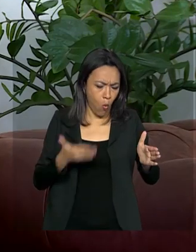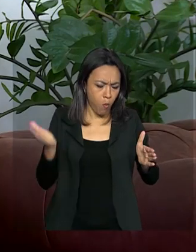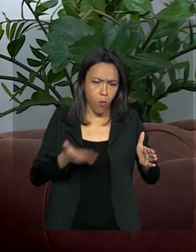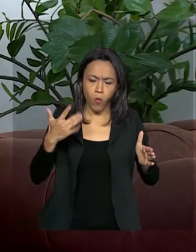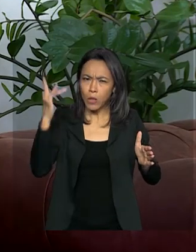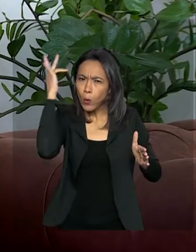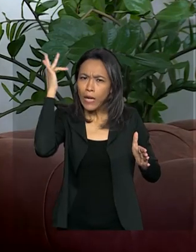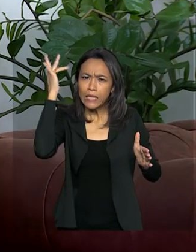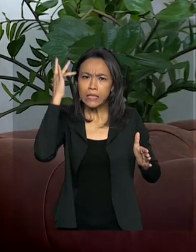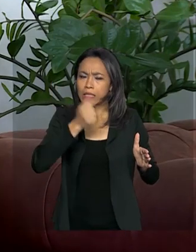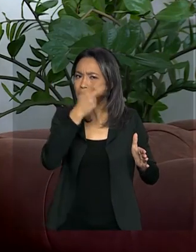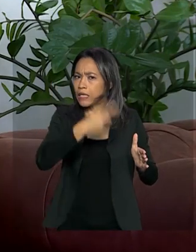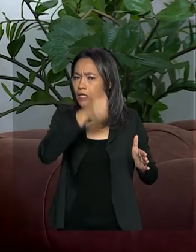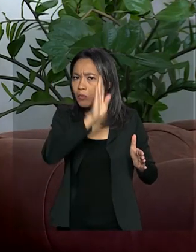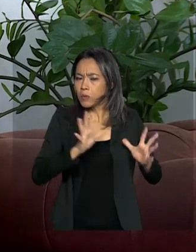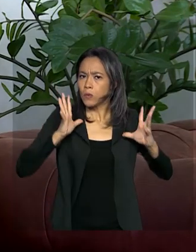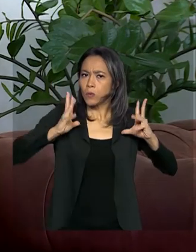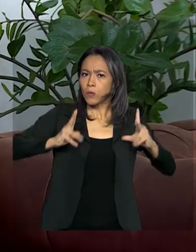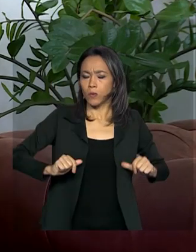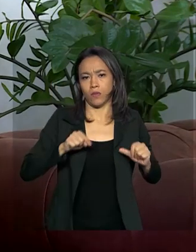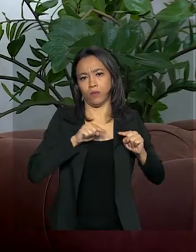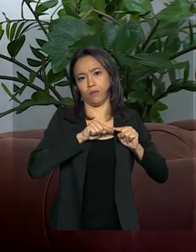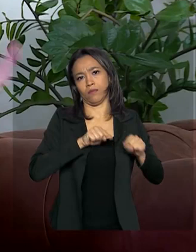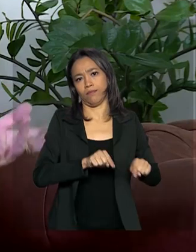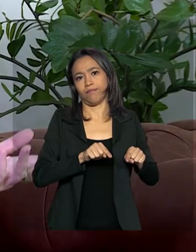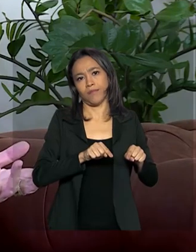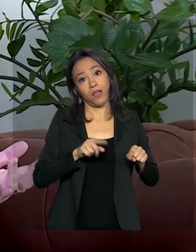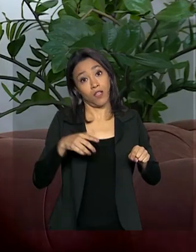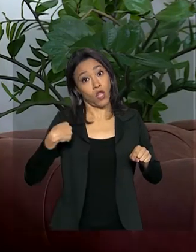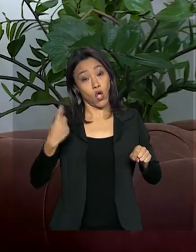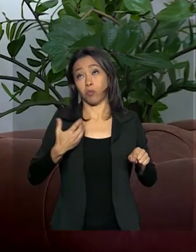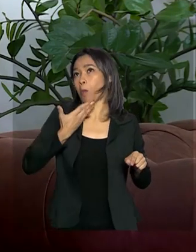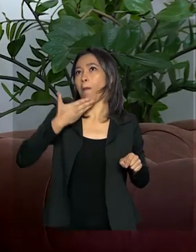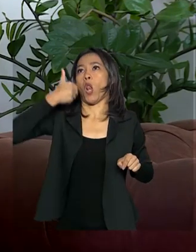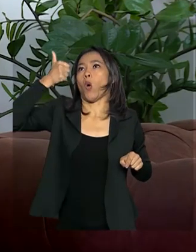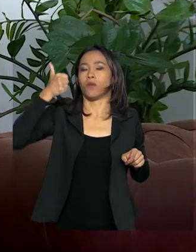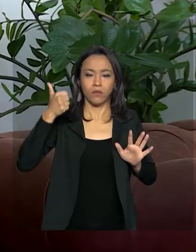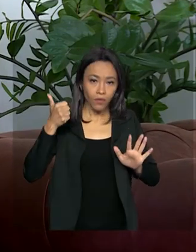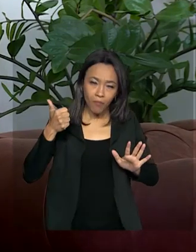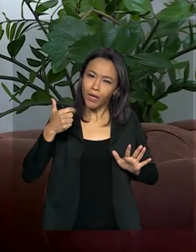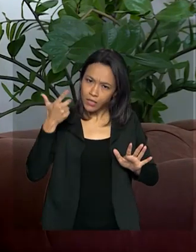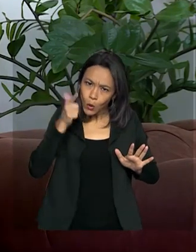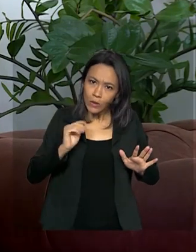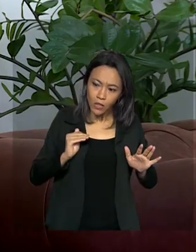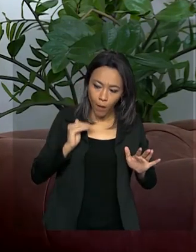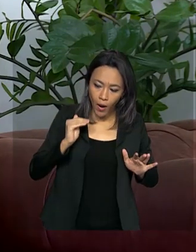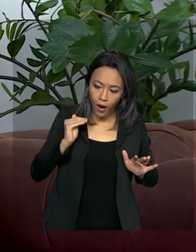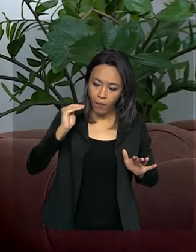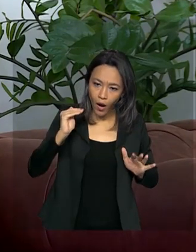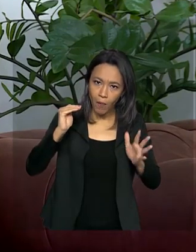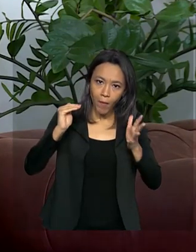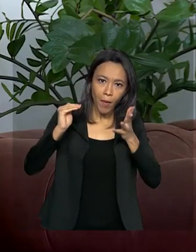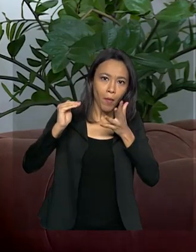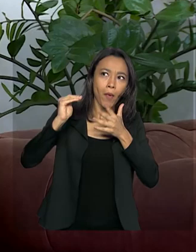é na sanidade nós sejamos aí um dos não vou dizer que nós somos os melhores mas a gente tá é no topo